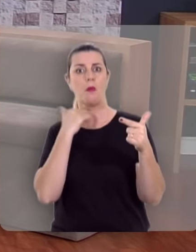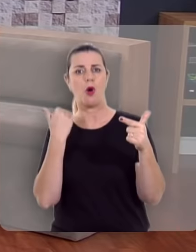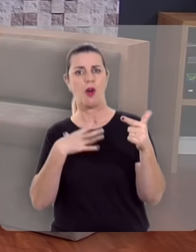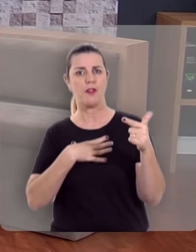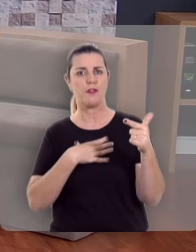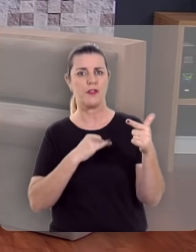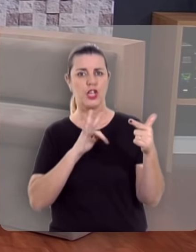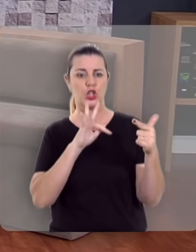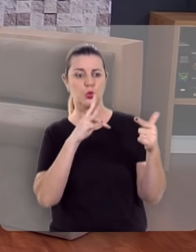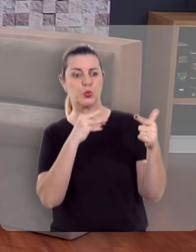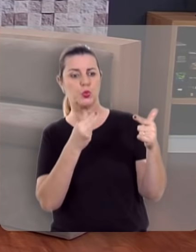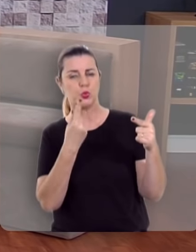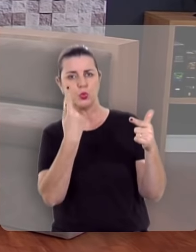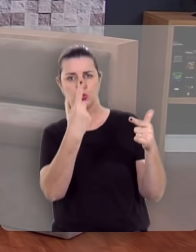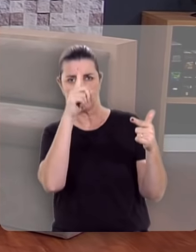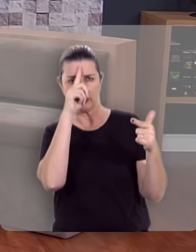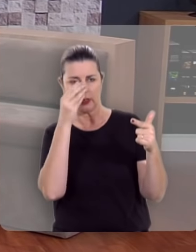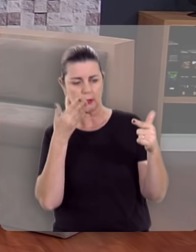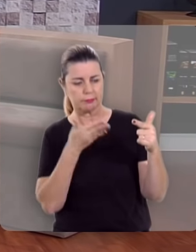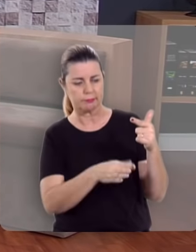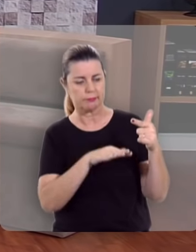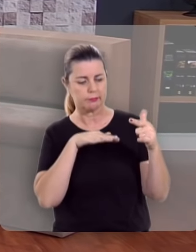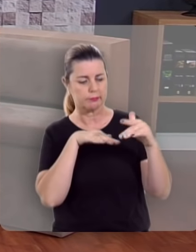e dolorosos na vida.